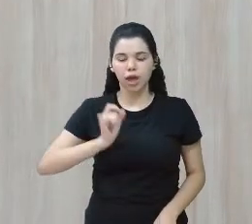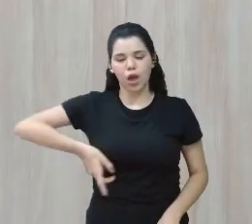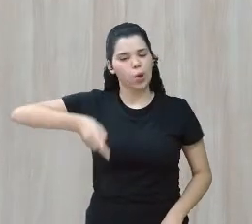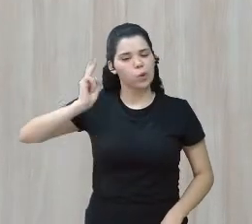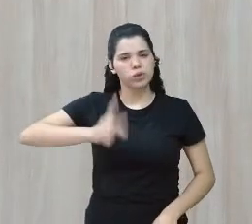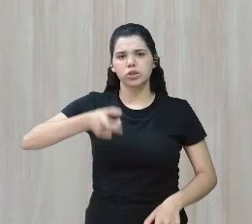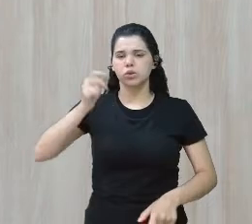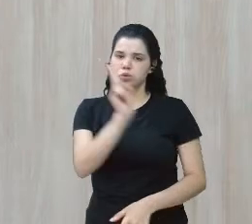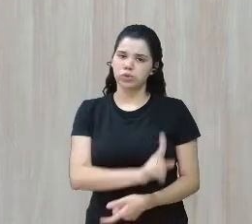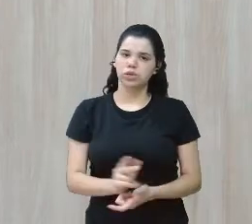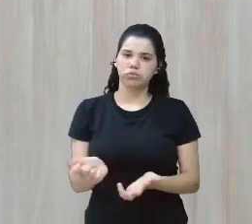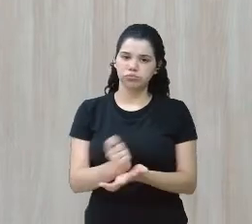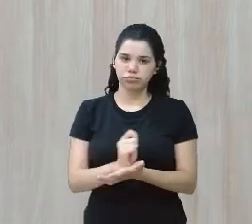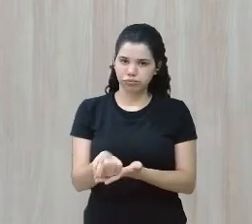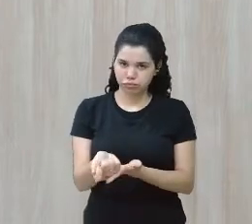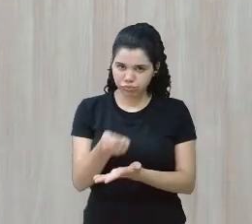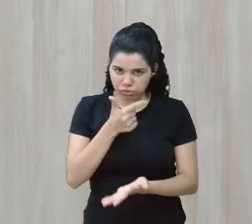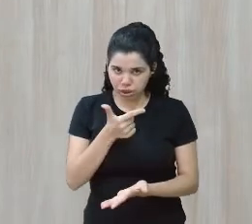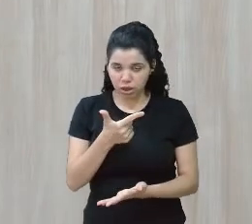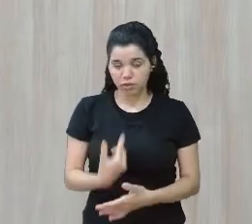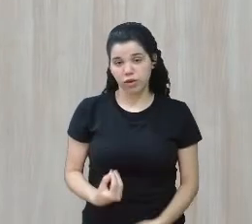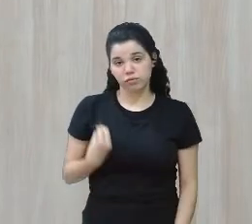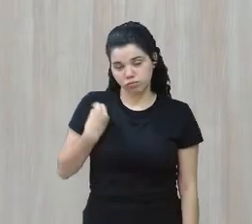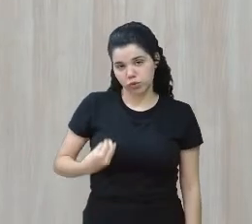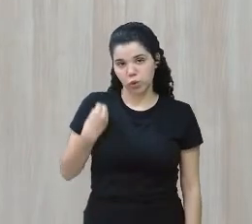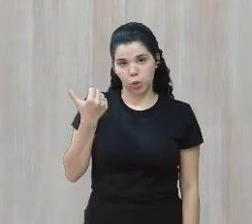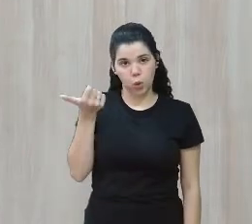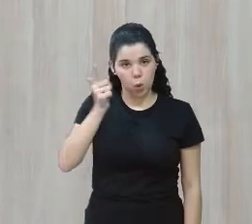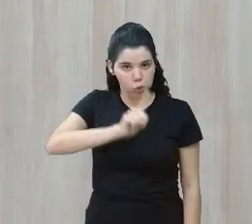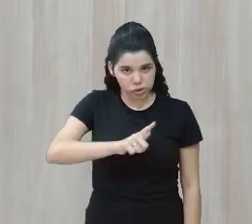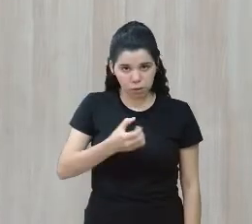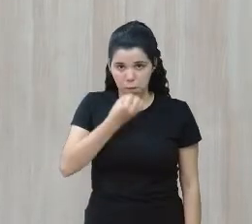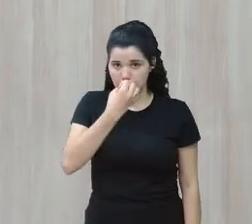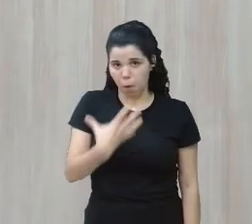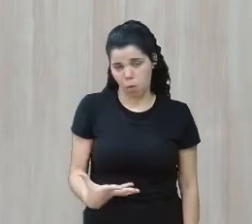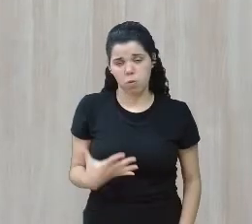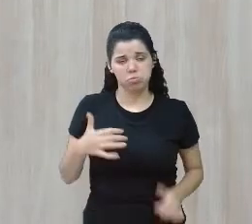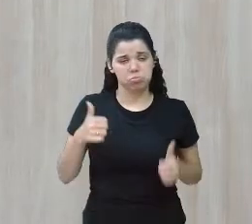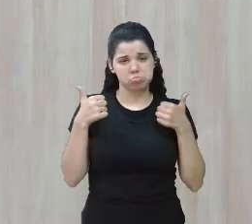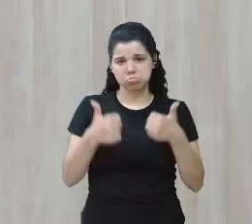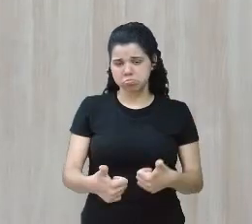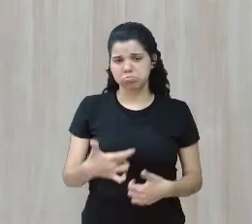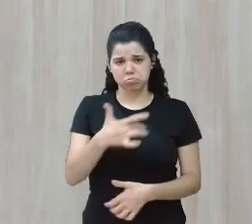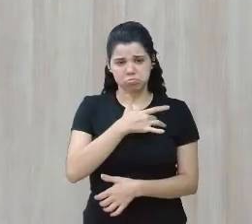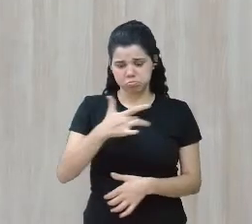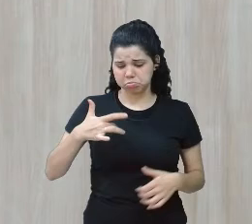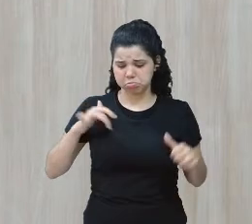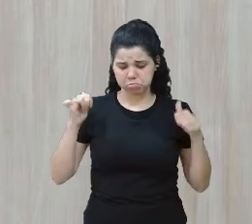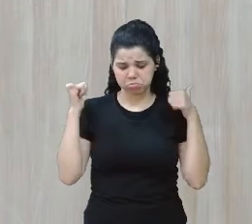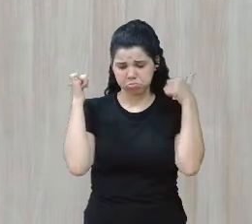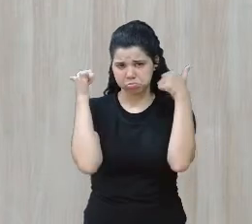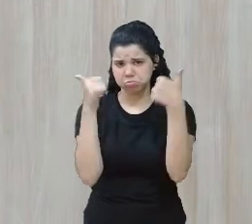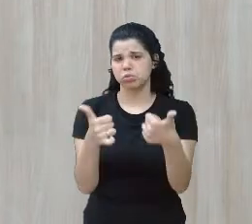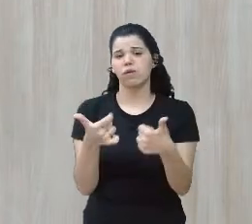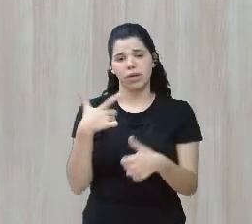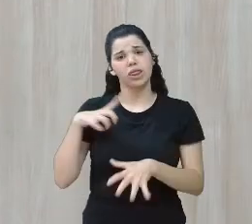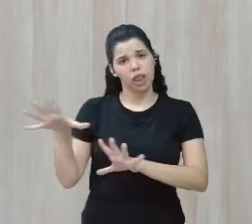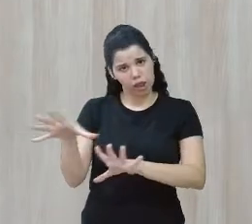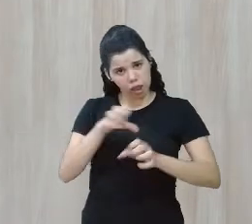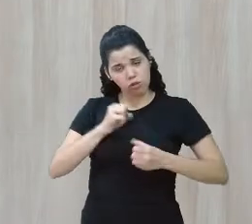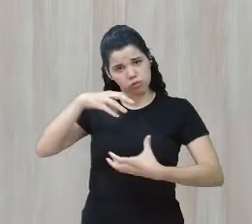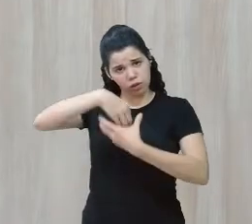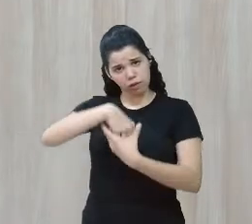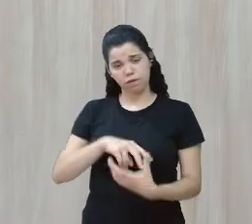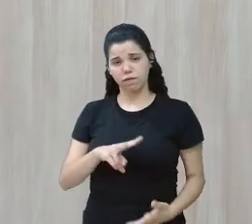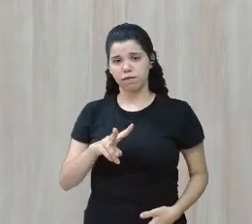o tratamento, que vai lhe dar uma vida tranquila, não é uma vida normal. Você vai ser portador do vírus, mas ter